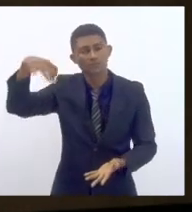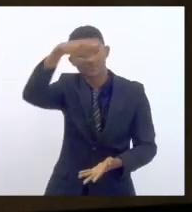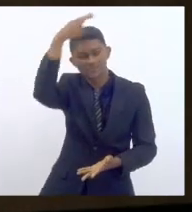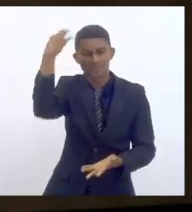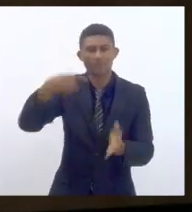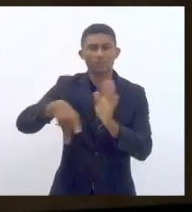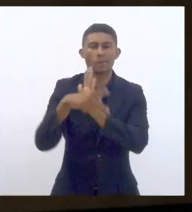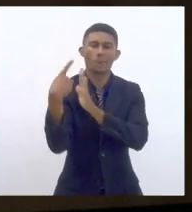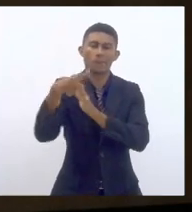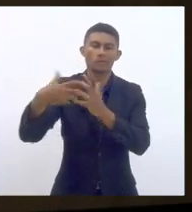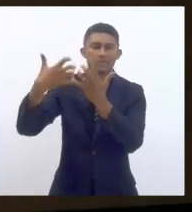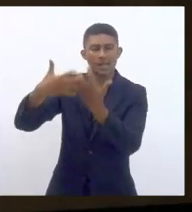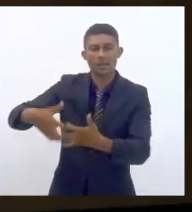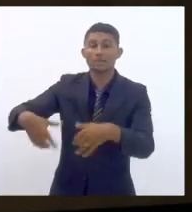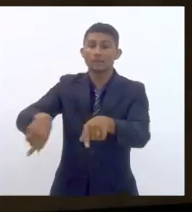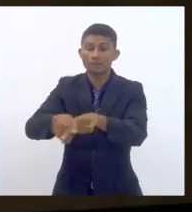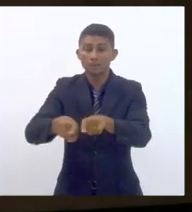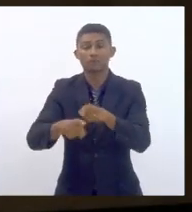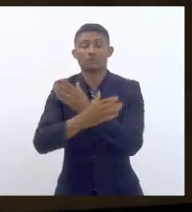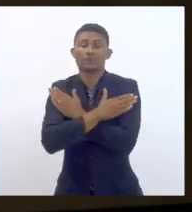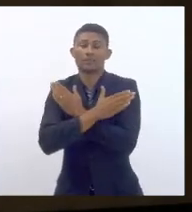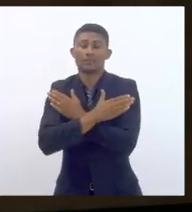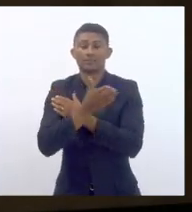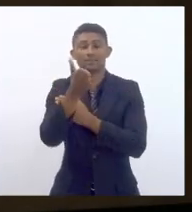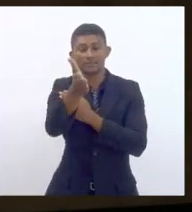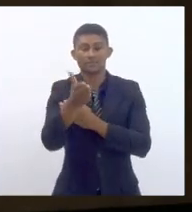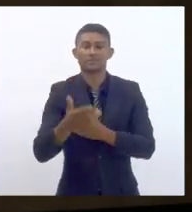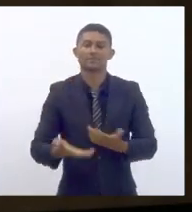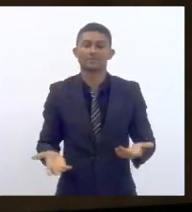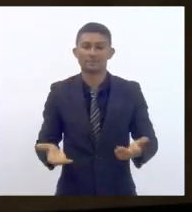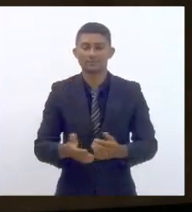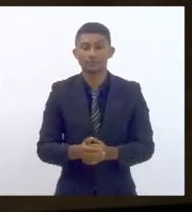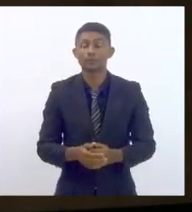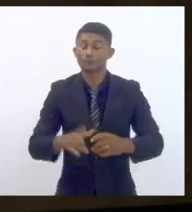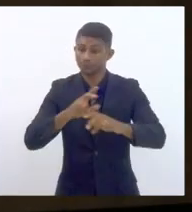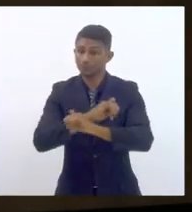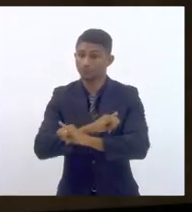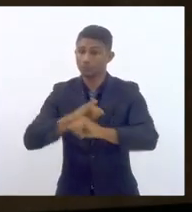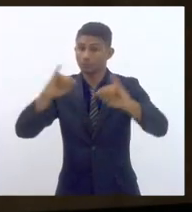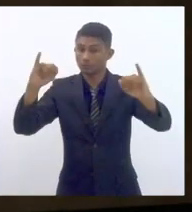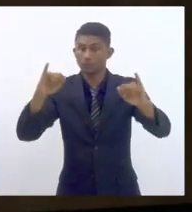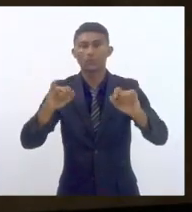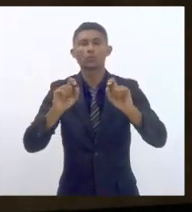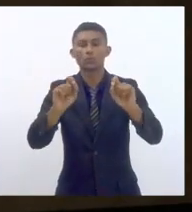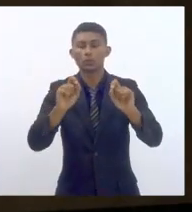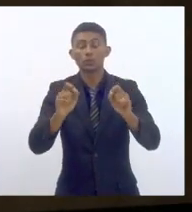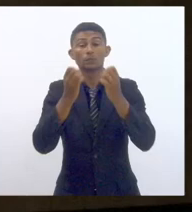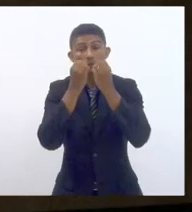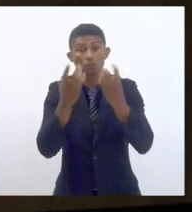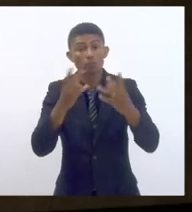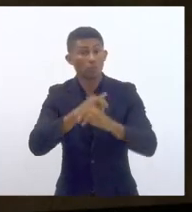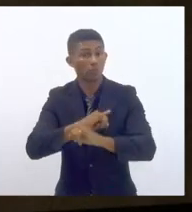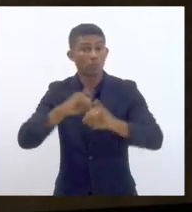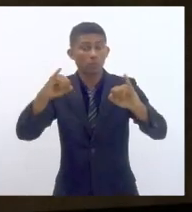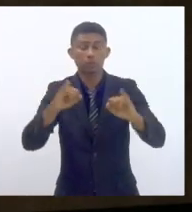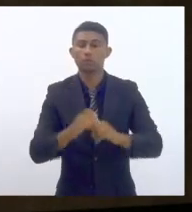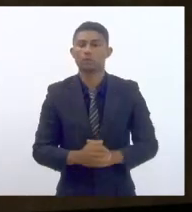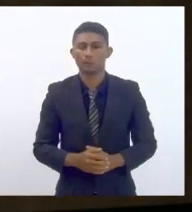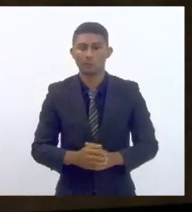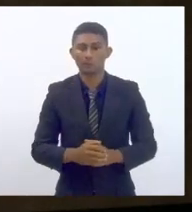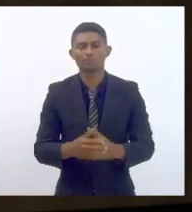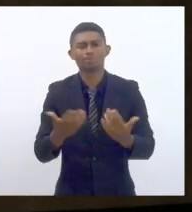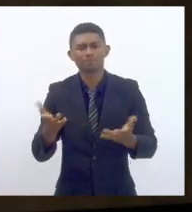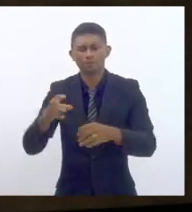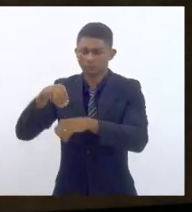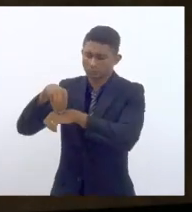e feriado municipal. Quero anunciar aqui as boas novas para a população. A